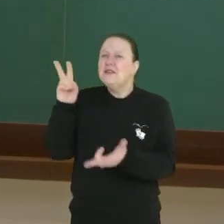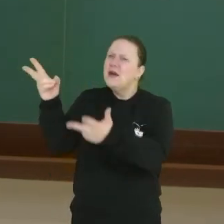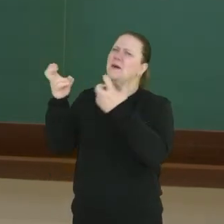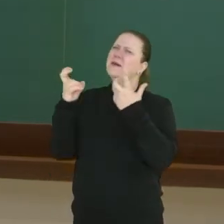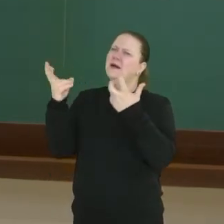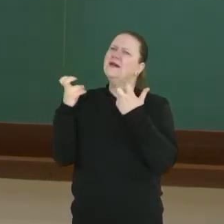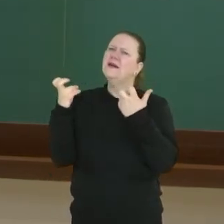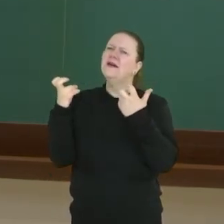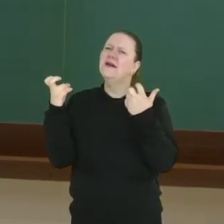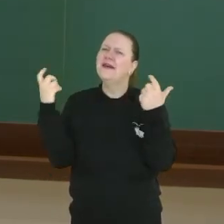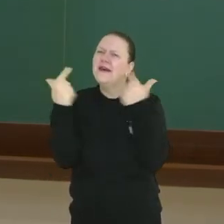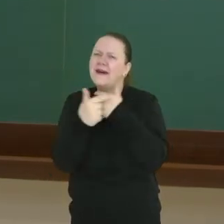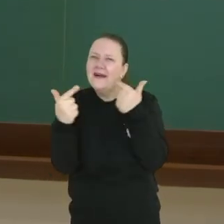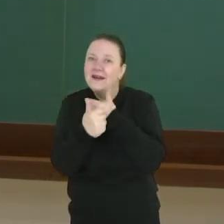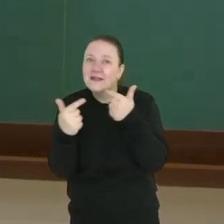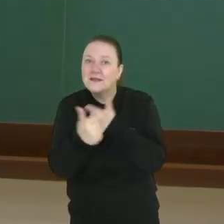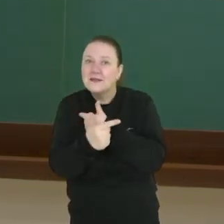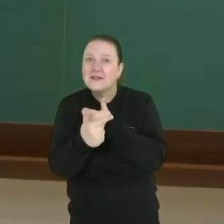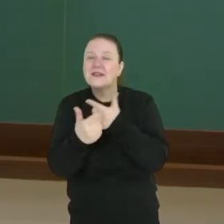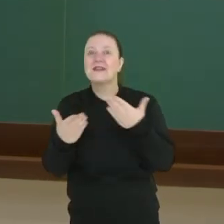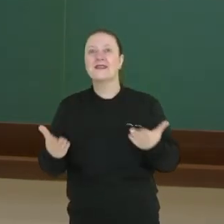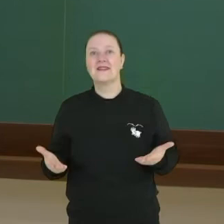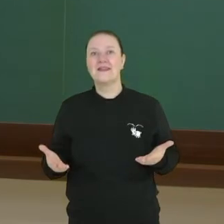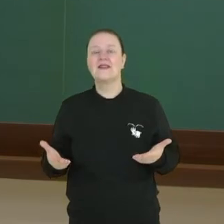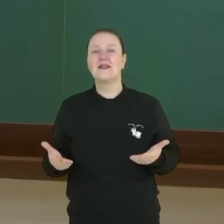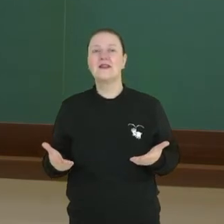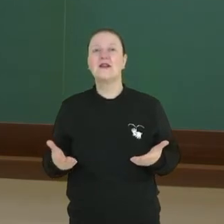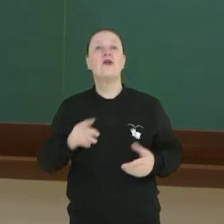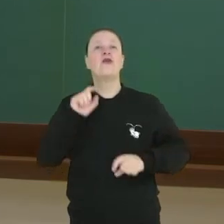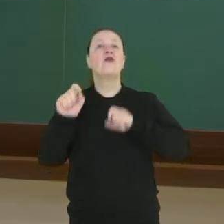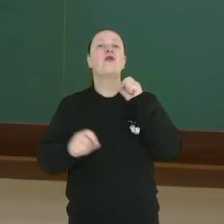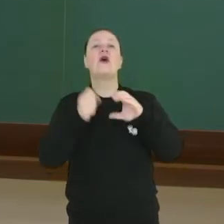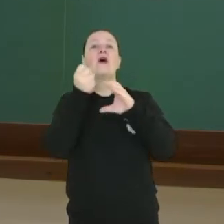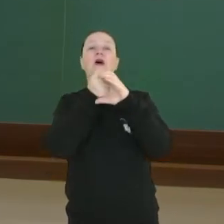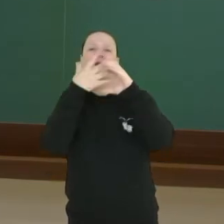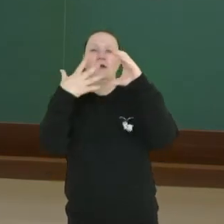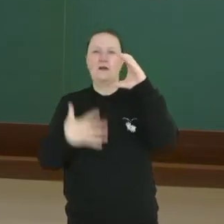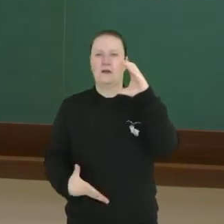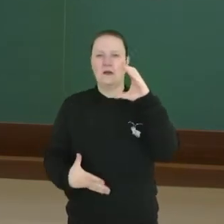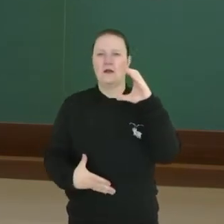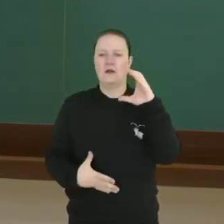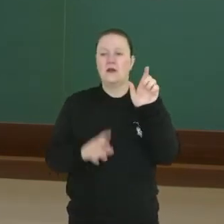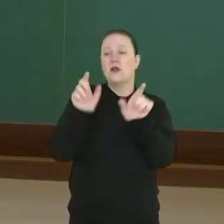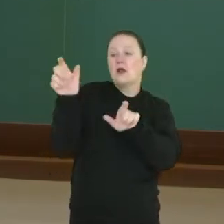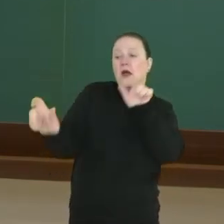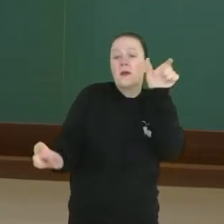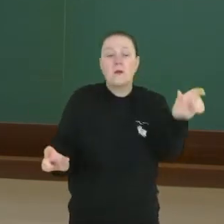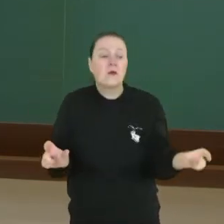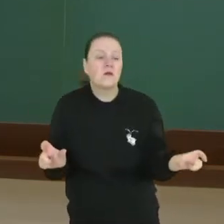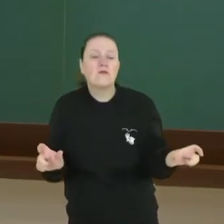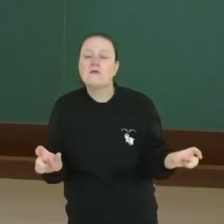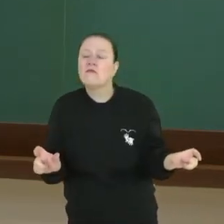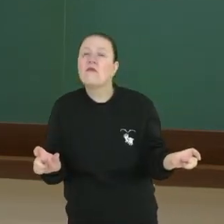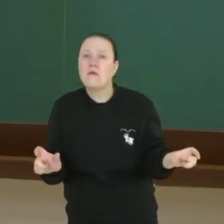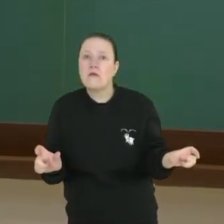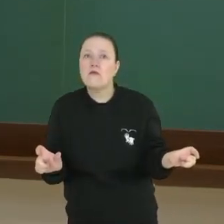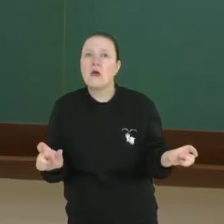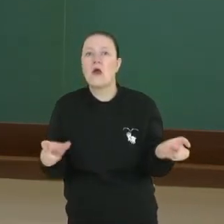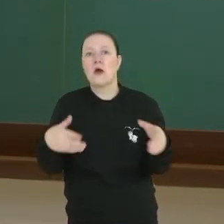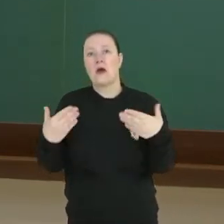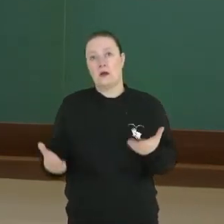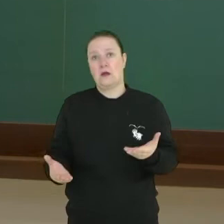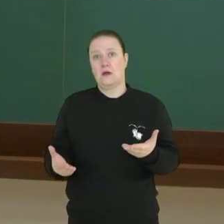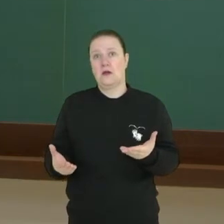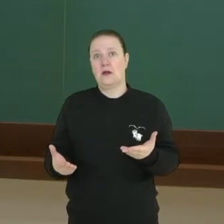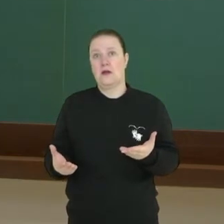aqui? Então percebam quais são as características desses personagens. Será que são aqueles personagens que eu